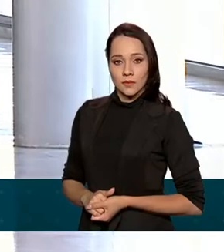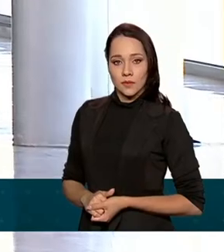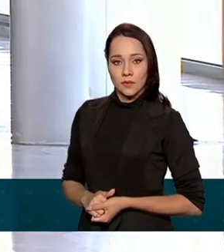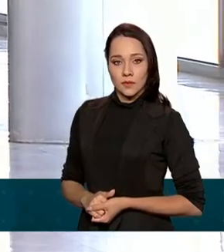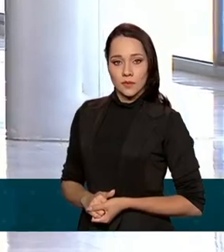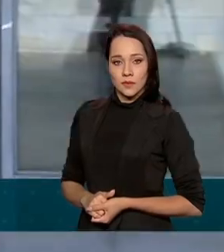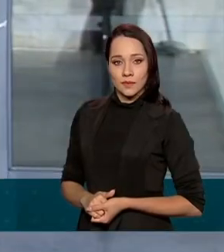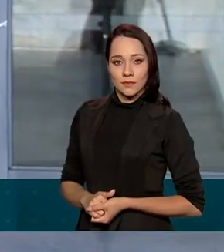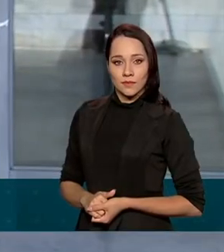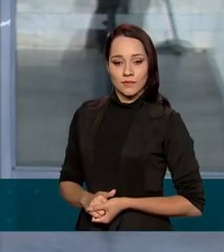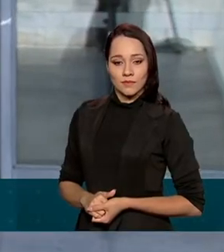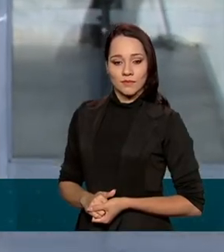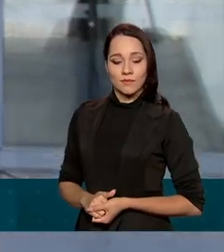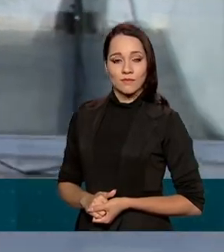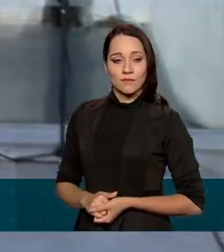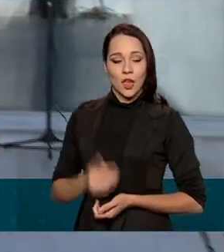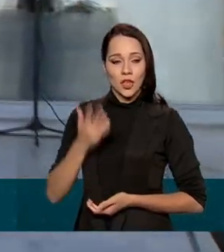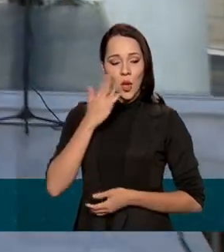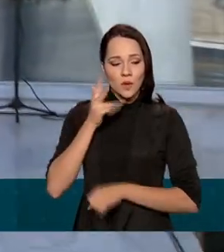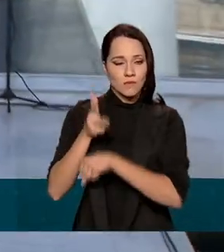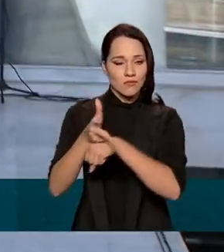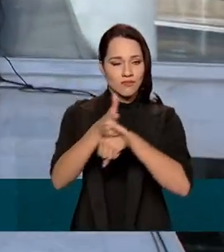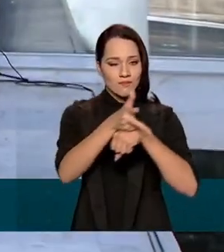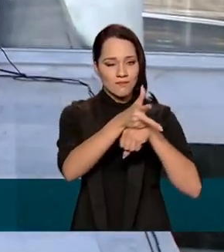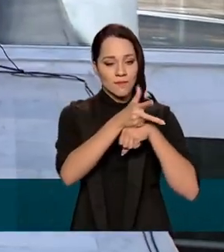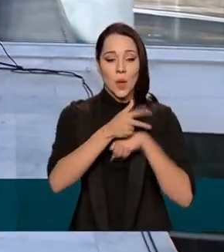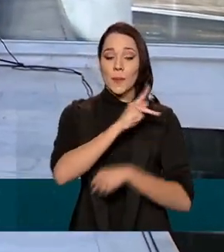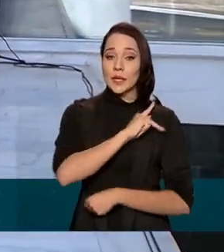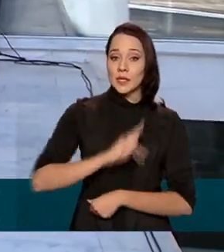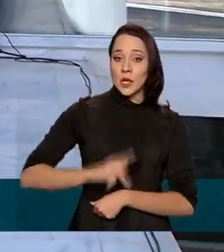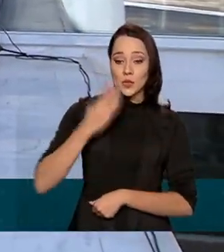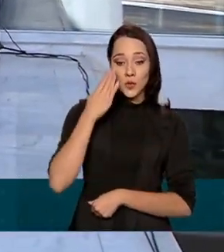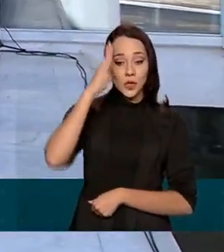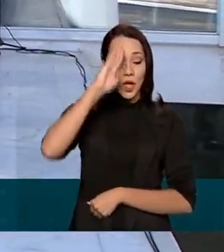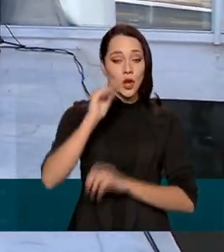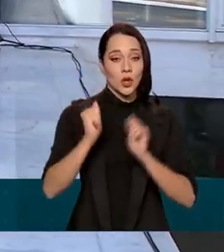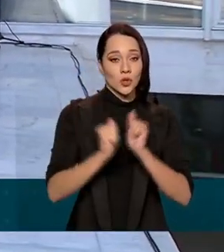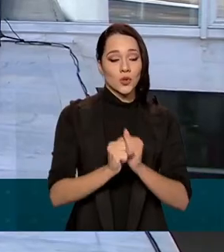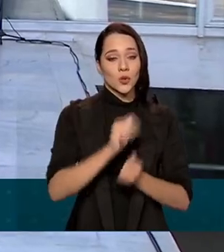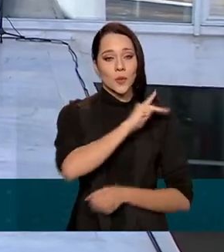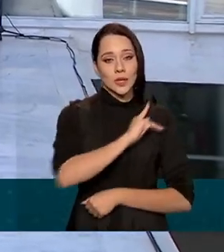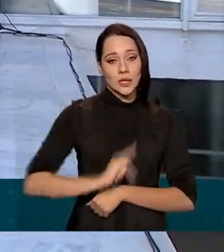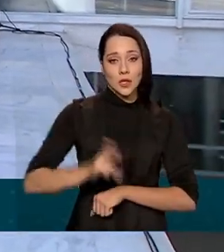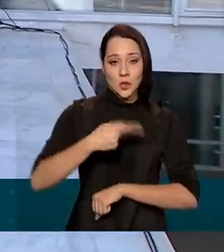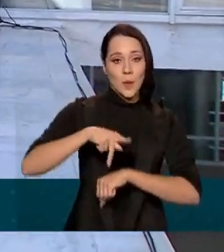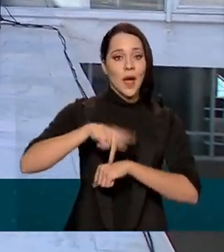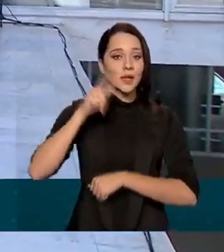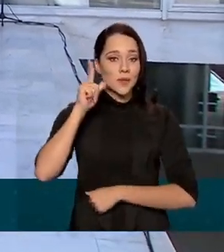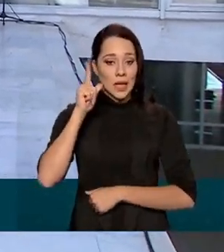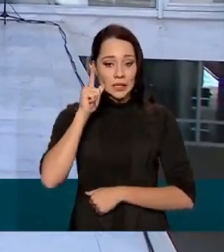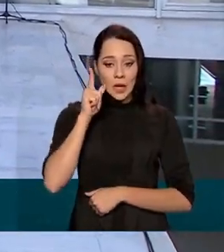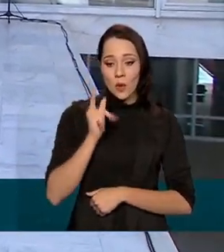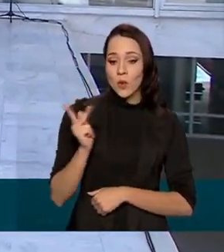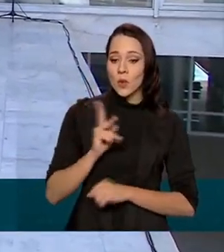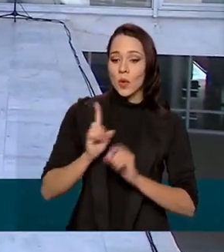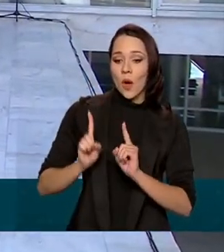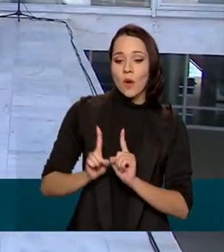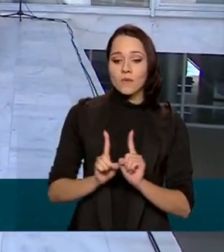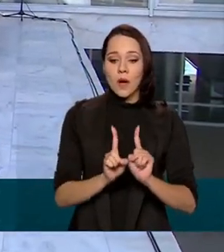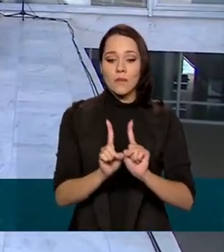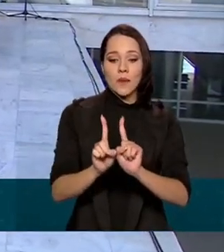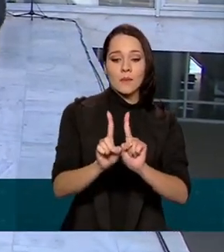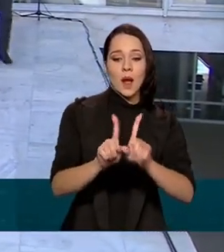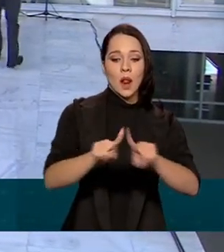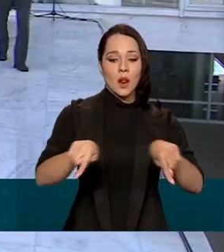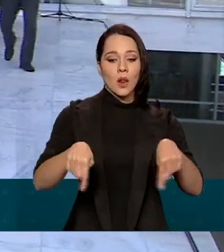Nós acompanhando aí pelas imagens o presidente Jair Bolsonaro e o presidente da Guiné-Bissau, eles seguem, portanto, para o